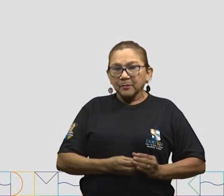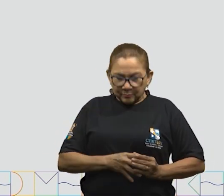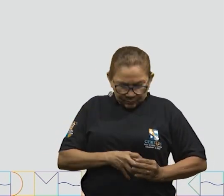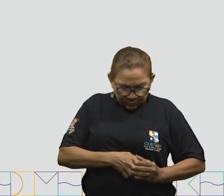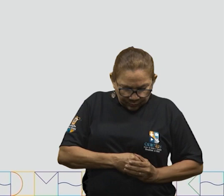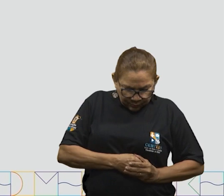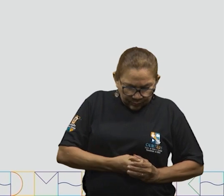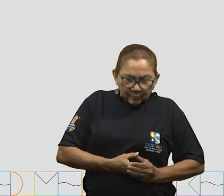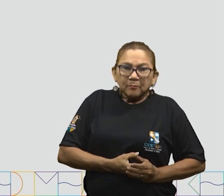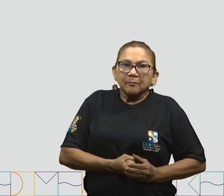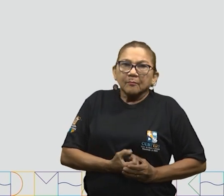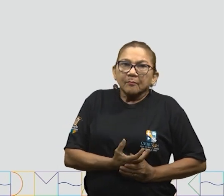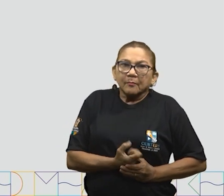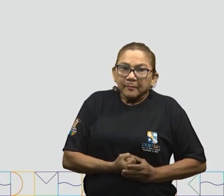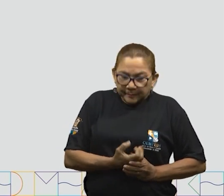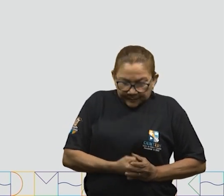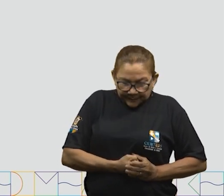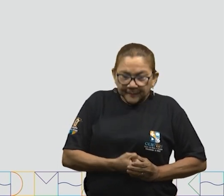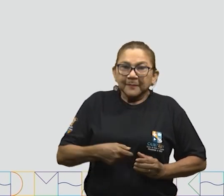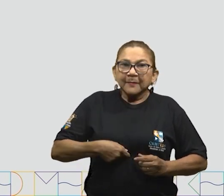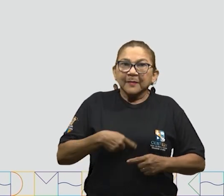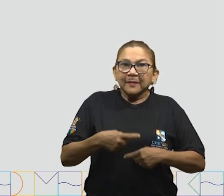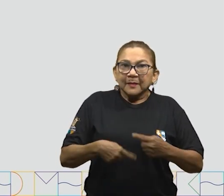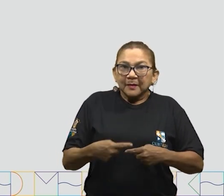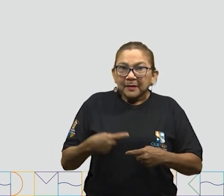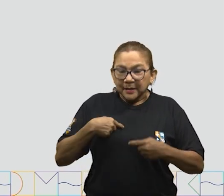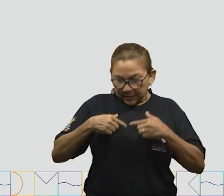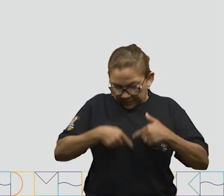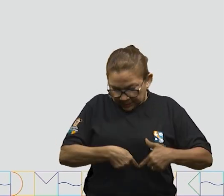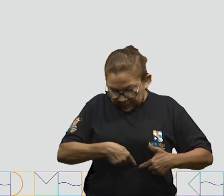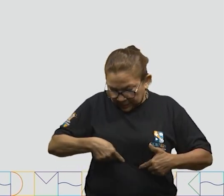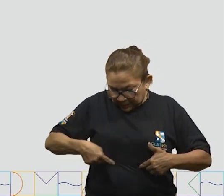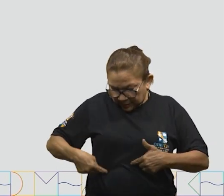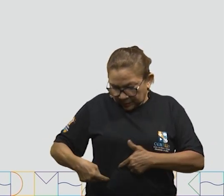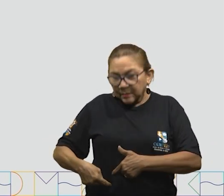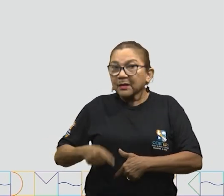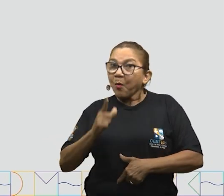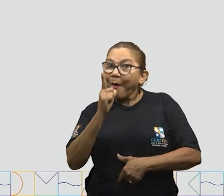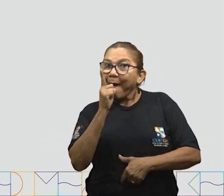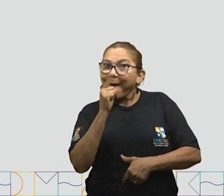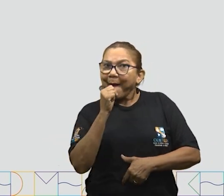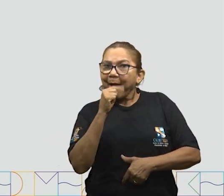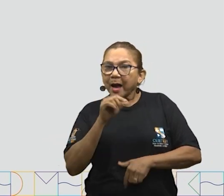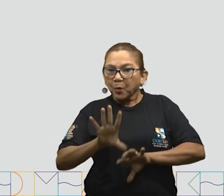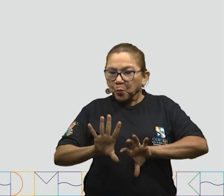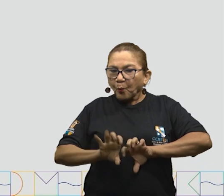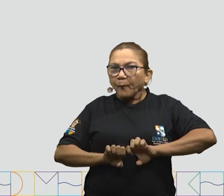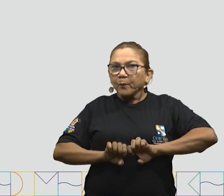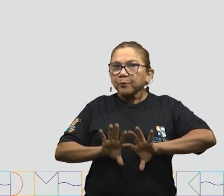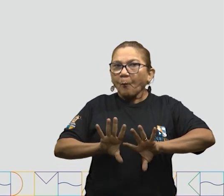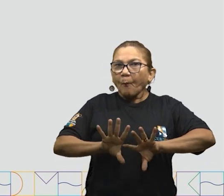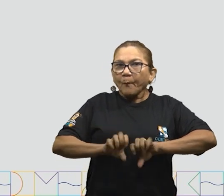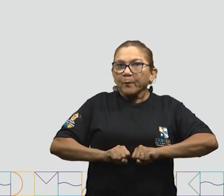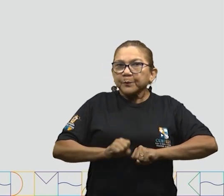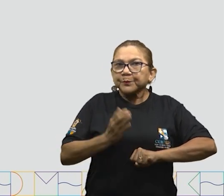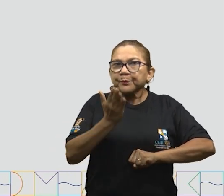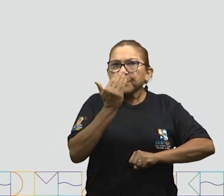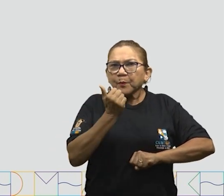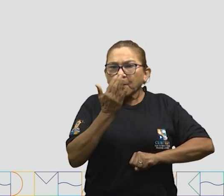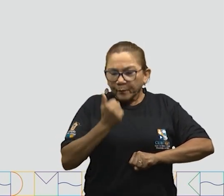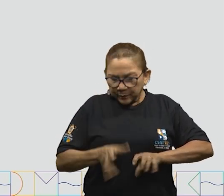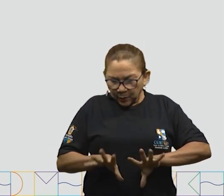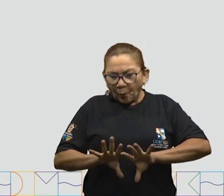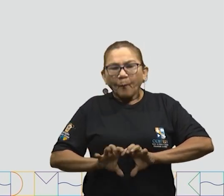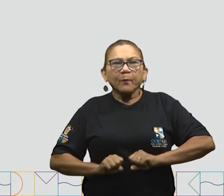biliar. No intestino delgado, são absorvidas a água e alguns nutrientes do bolo alimentar. Já saindo